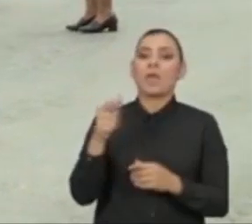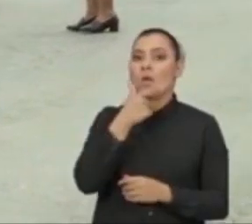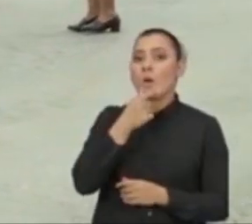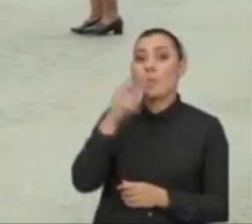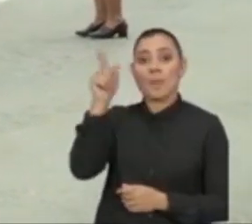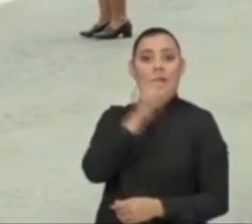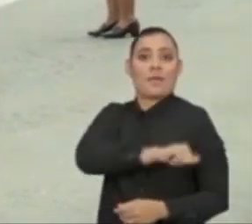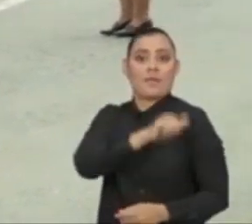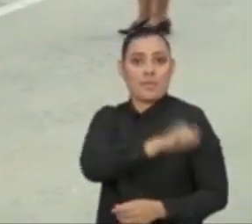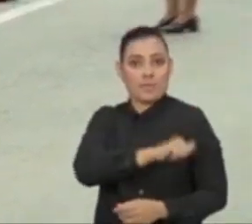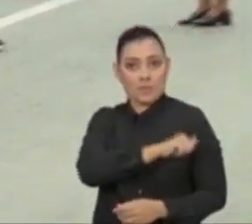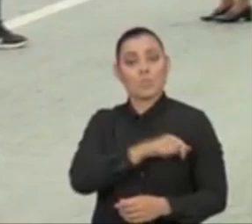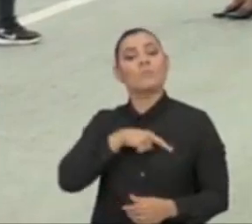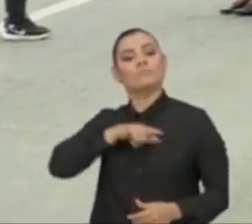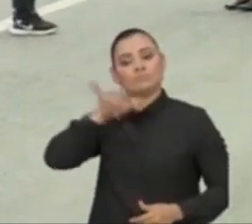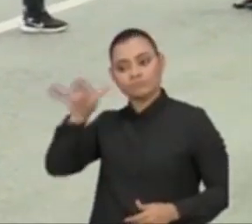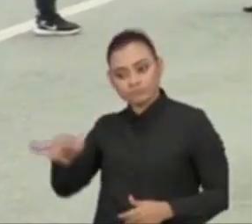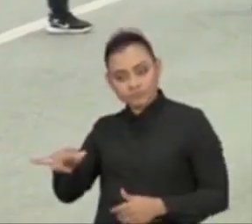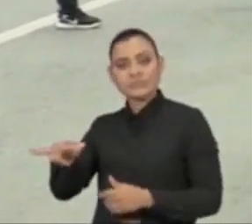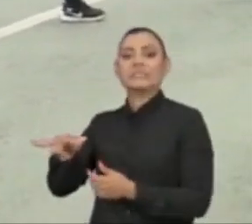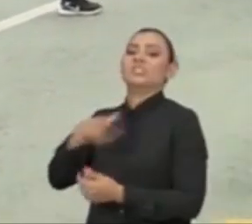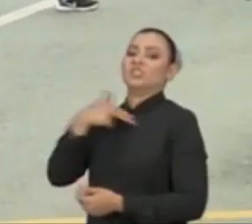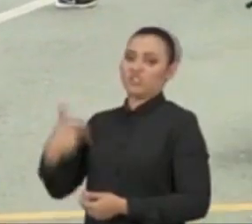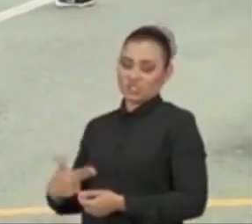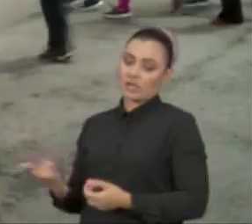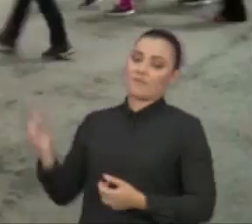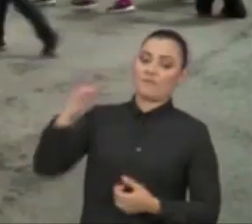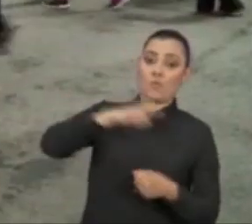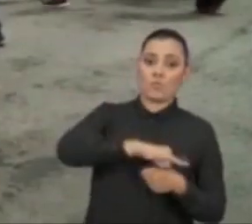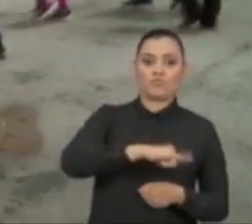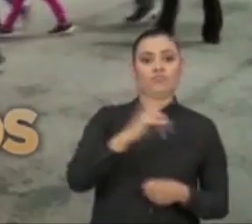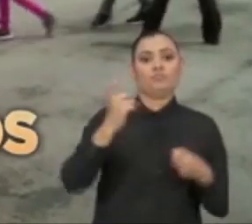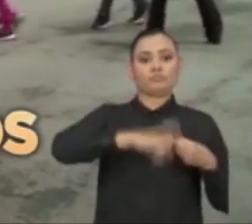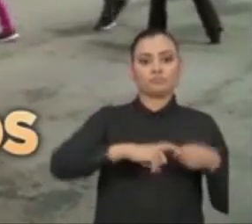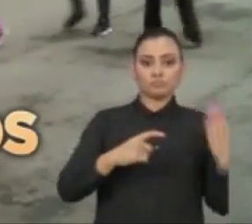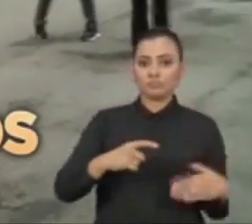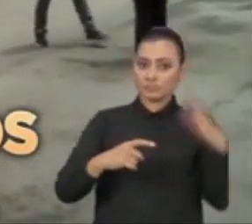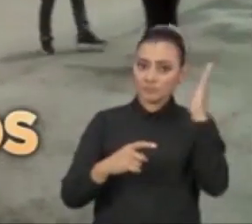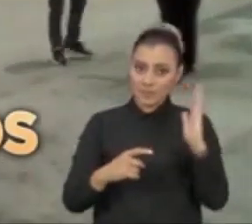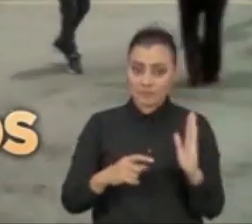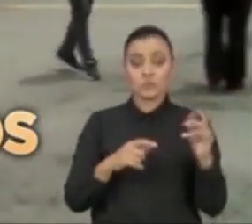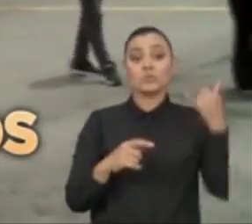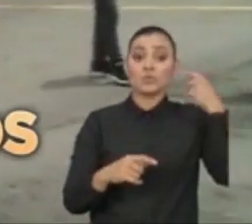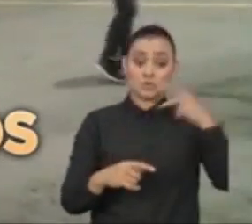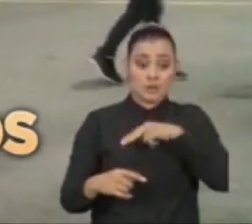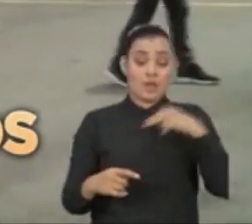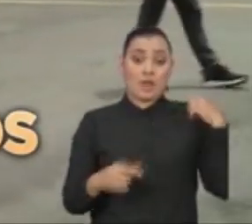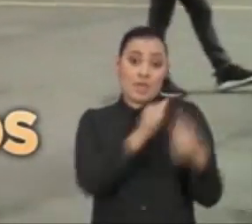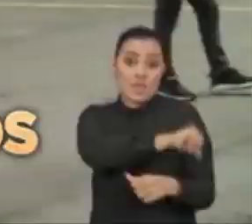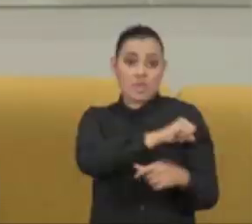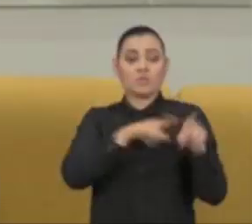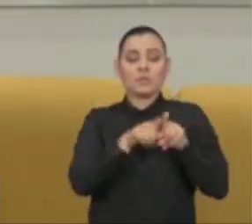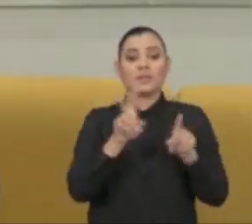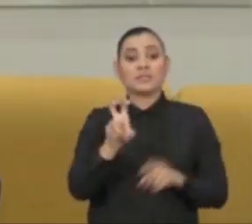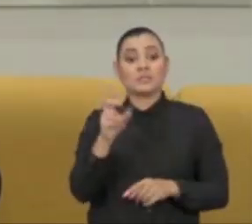do Rio que esteve na China. Desde janeiro, os agentes de saúde brasileiros já descartaram 51